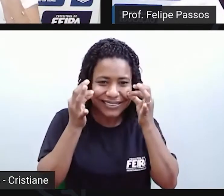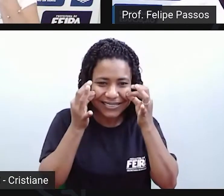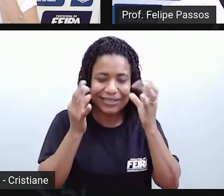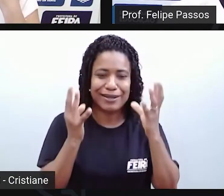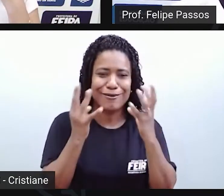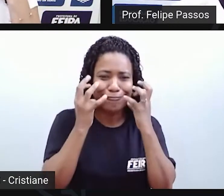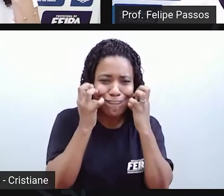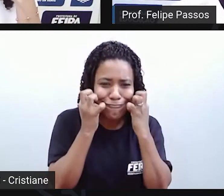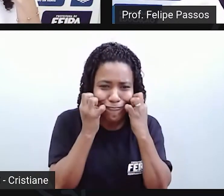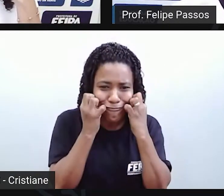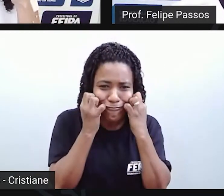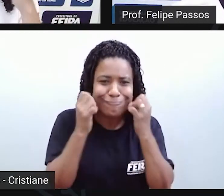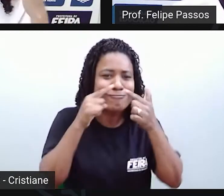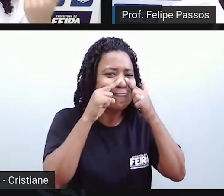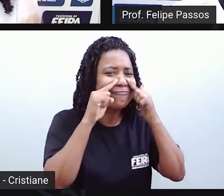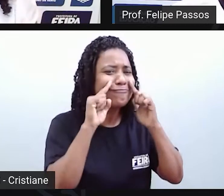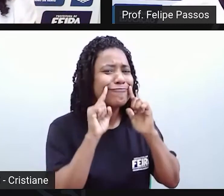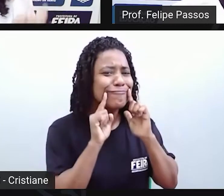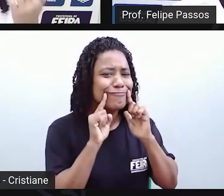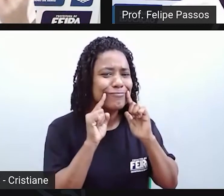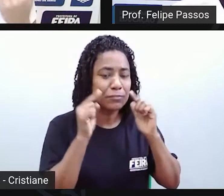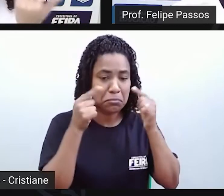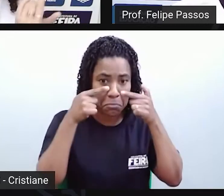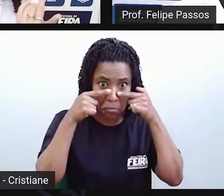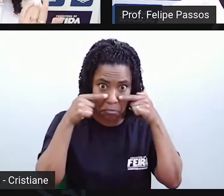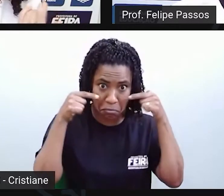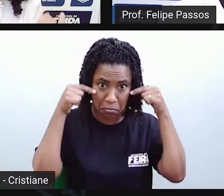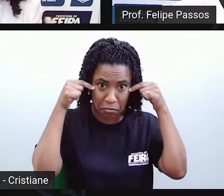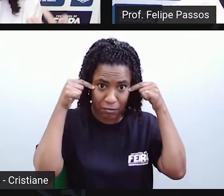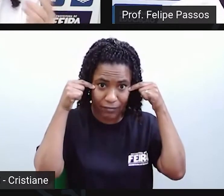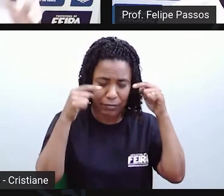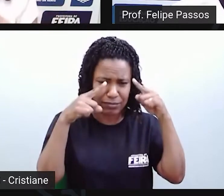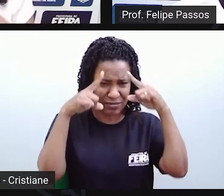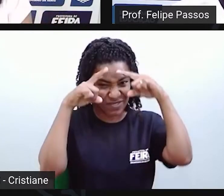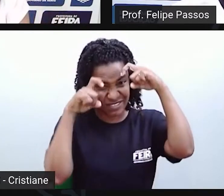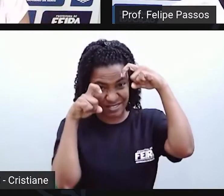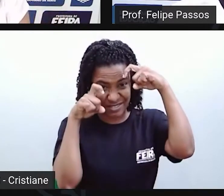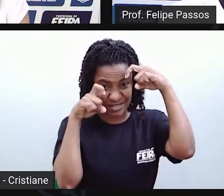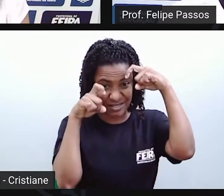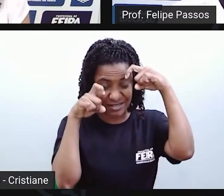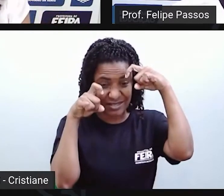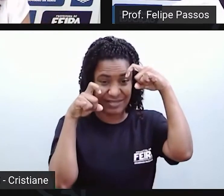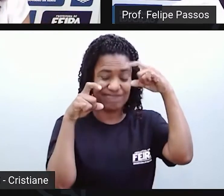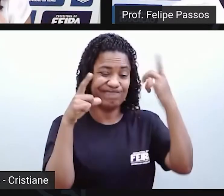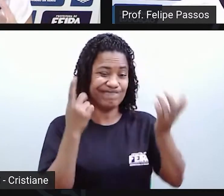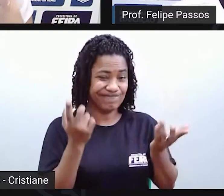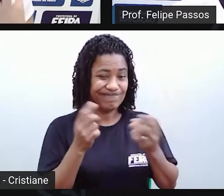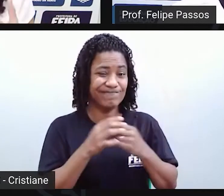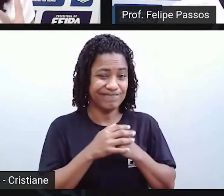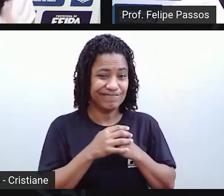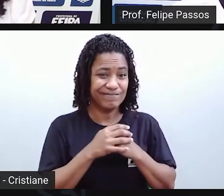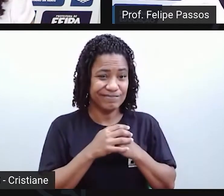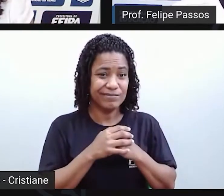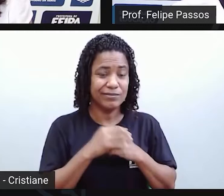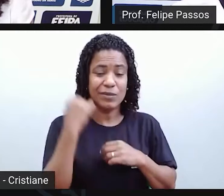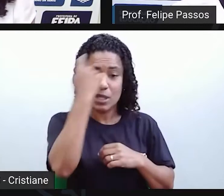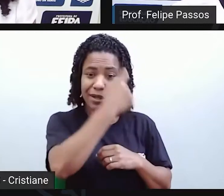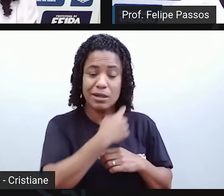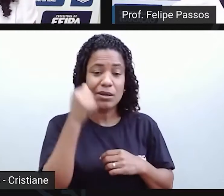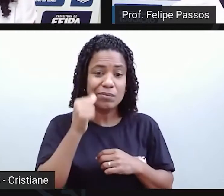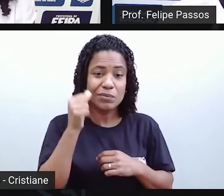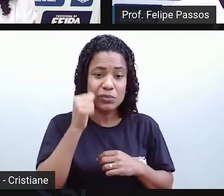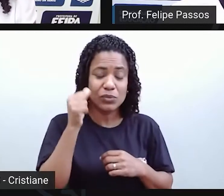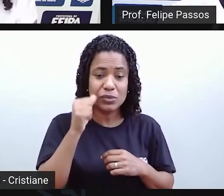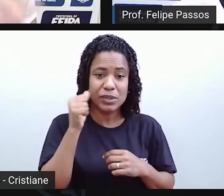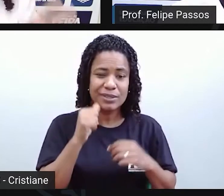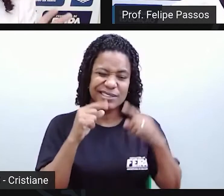aparecendo, marcas de expressão, olheiras, a sobrancelha que não está feita, falando especialmente da aparência do rosto da mulher.